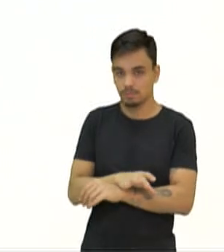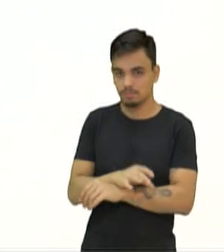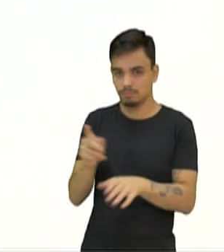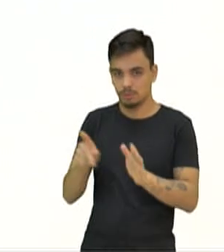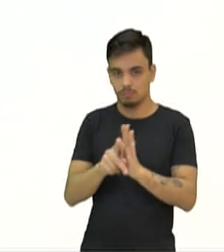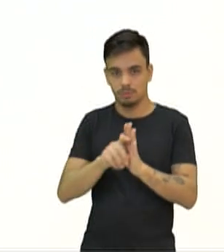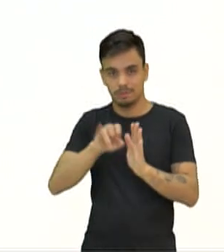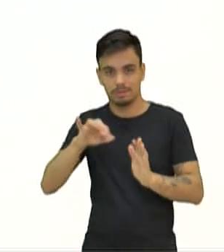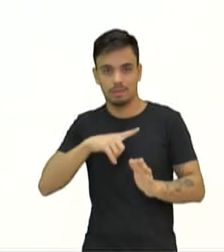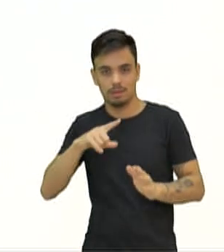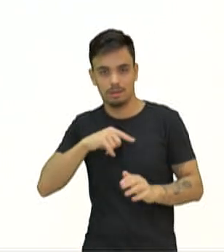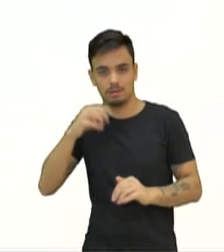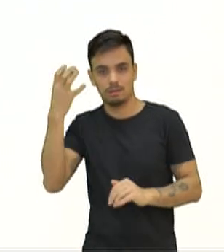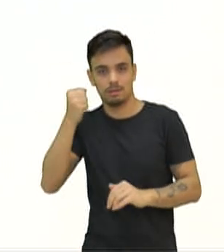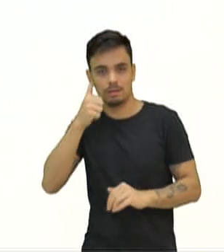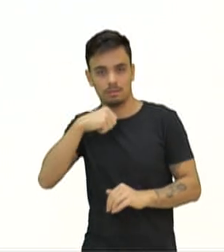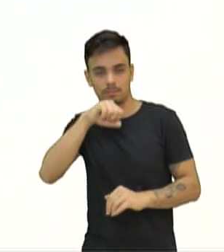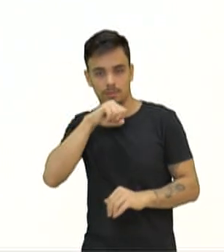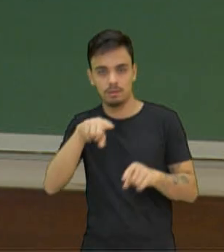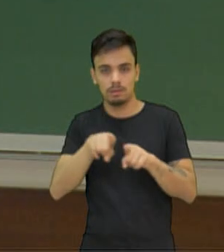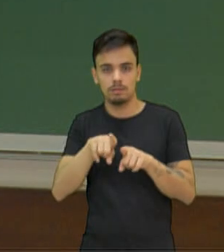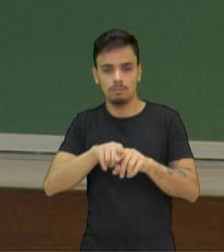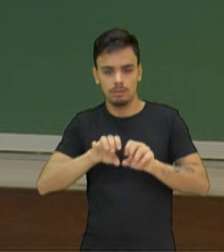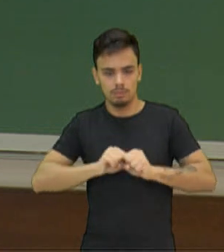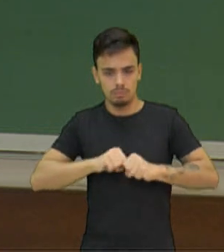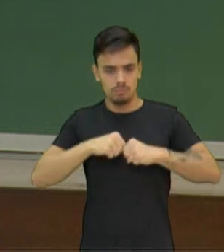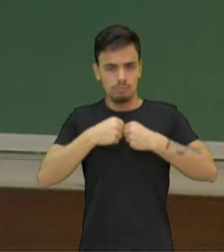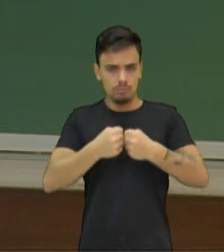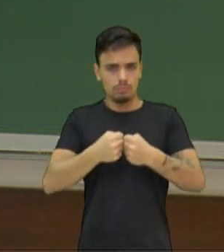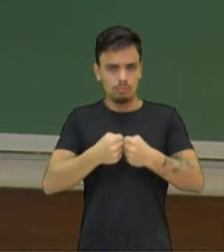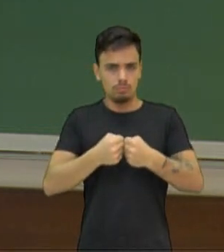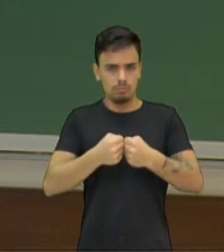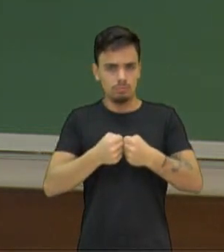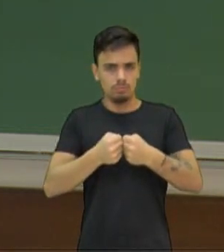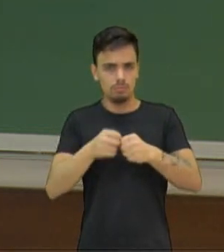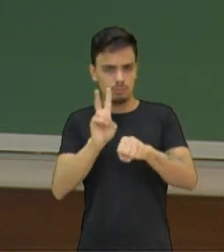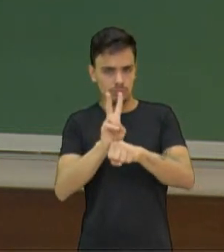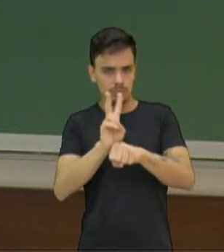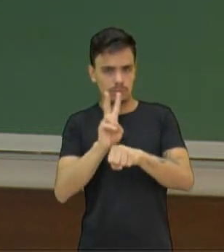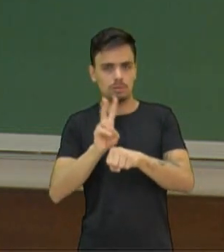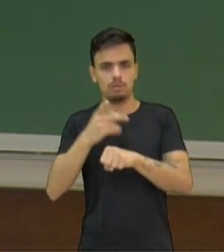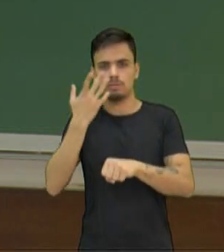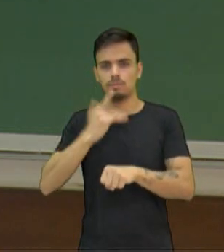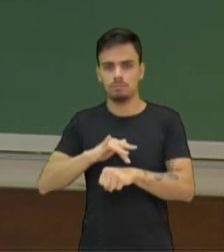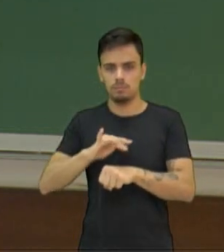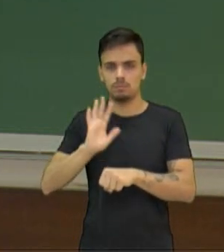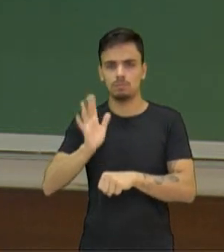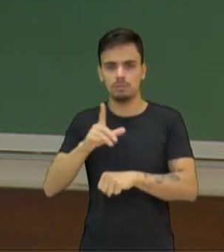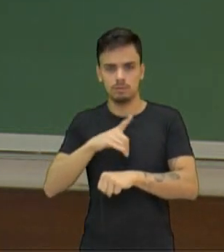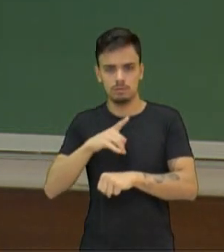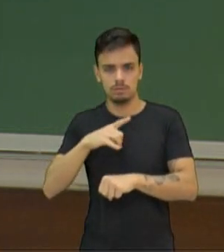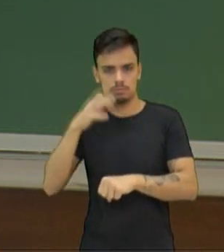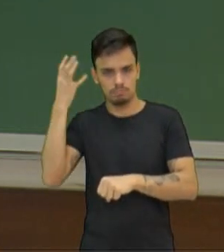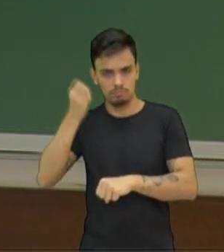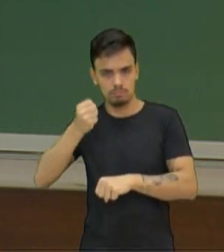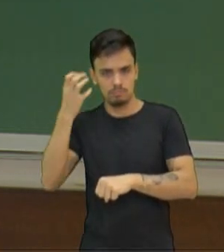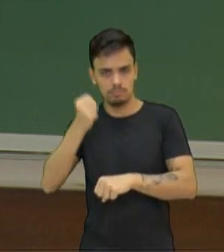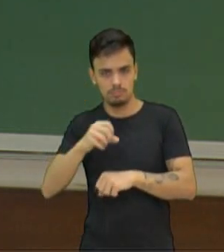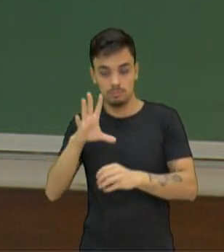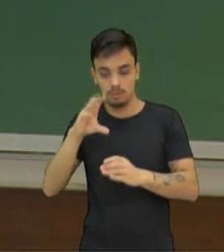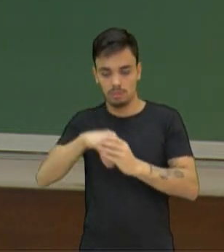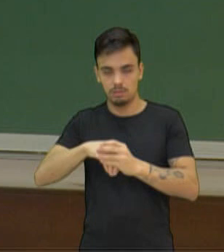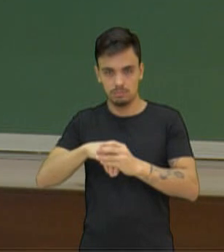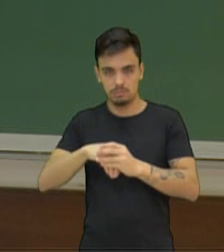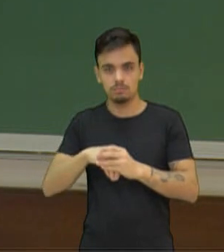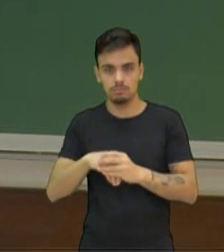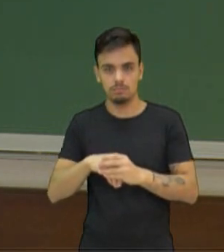materno. Fortalece a imunidade da criança, né, com anticorpos e tudo mais, que já está, esse leite já tem dentro,